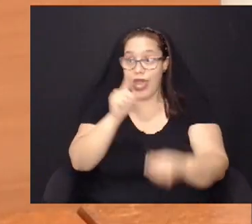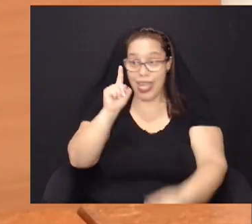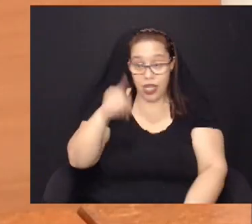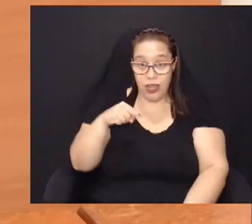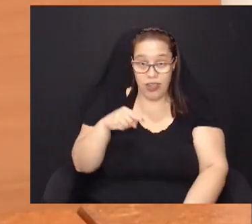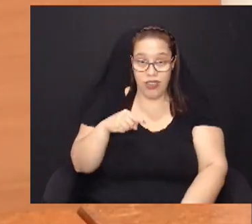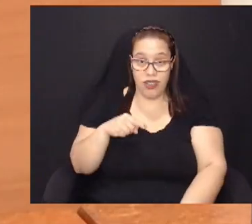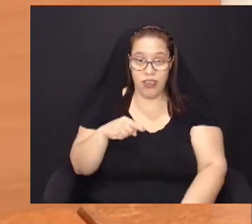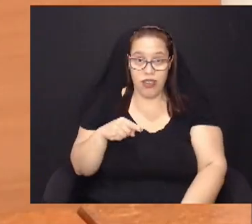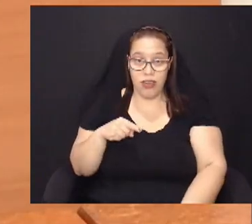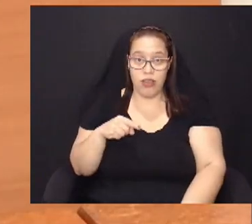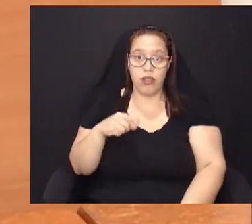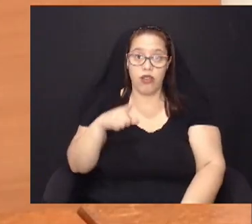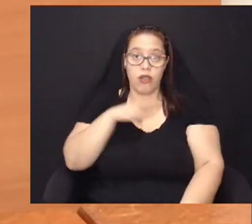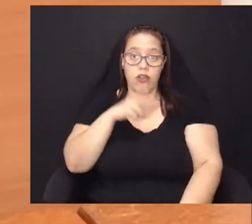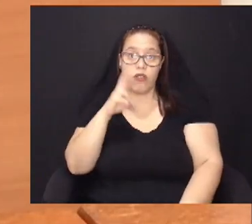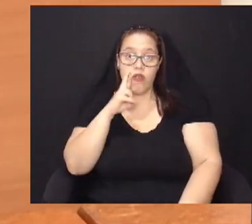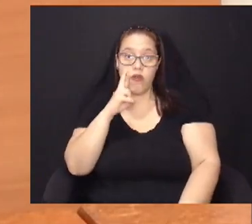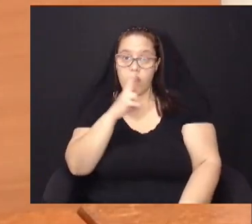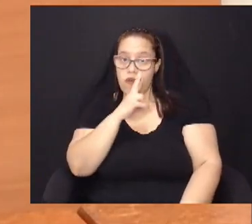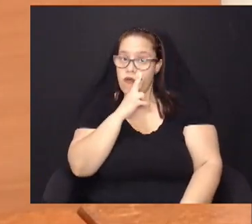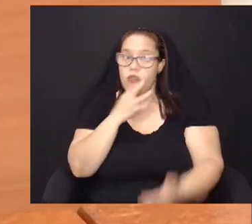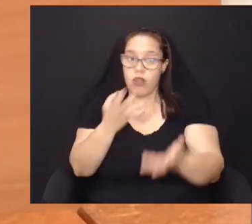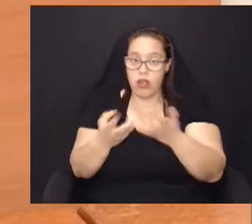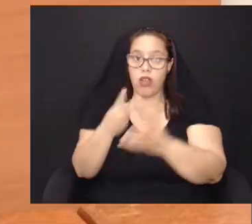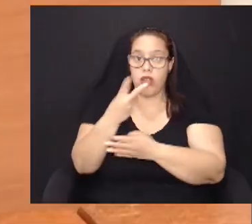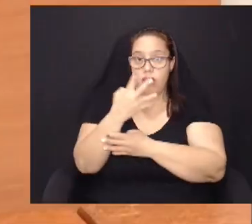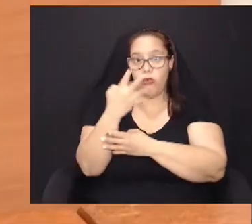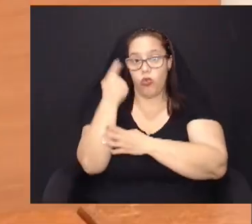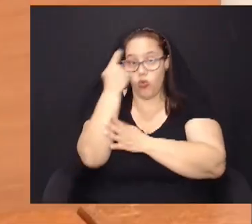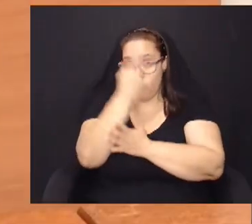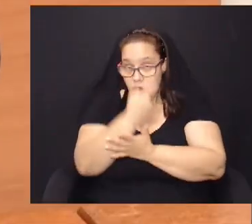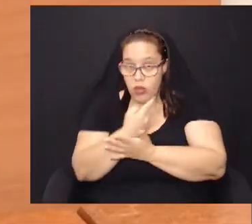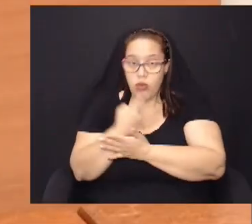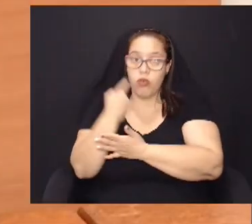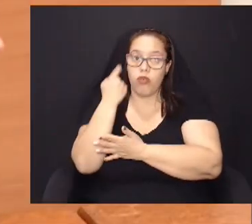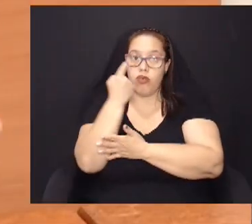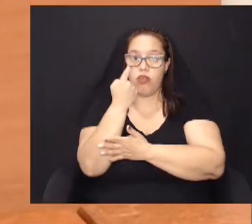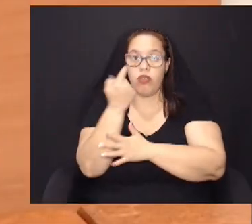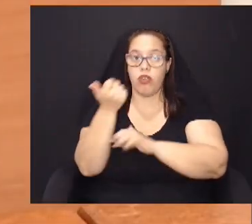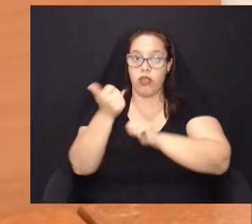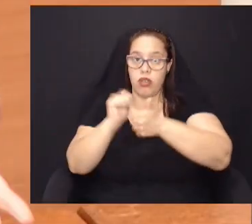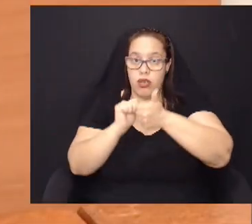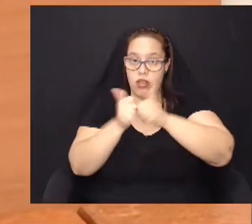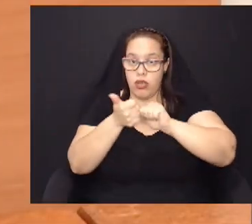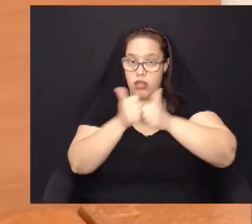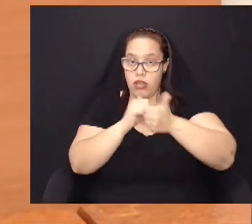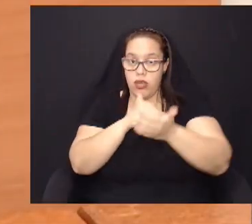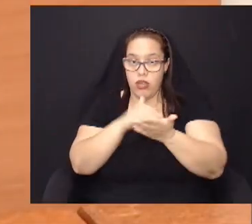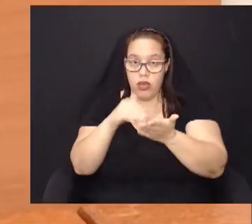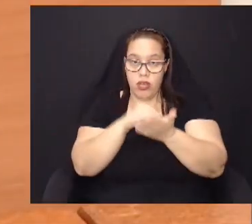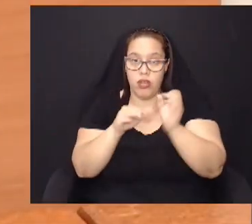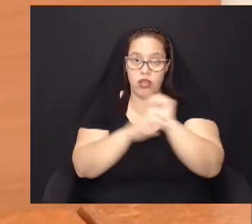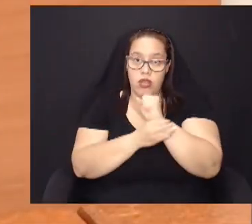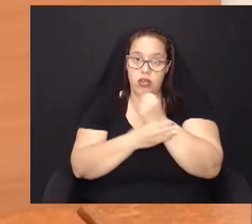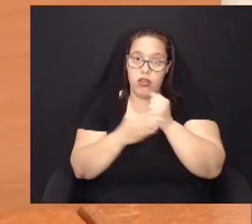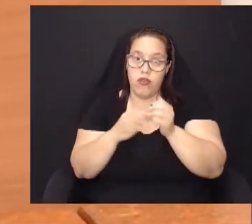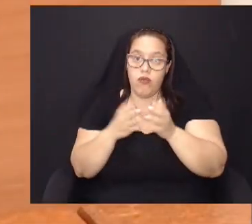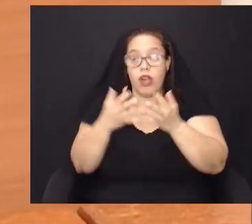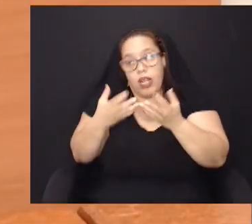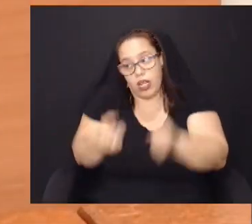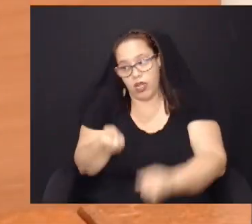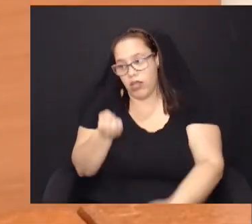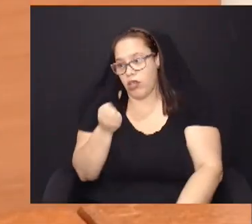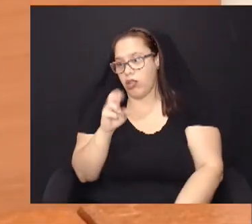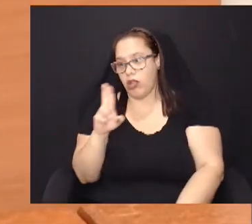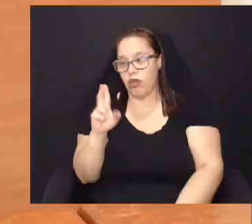você tem um restaurante que quer funcionar 24 horas, a gente vai analisar se a Secretaria de Segurança vai permitir. A gente